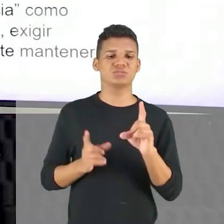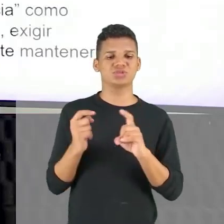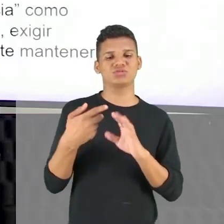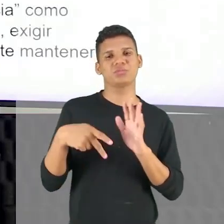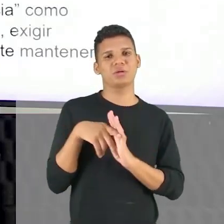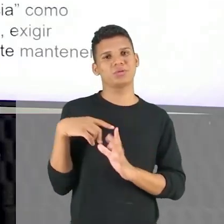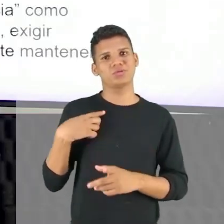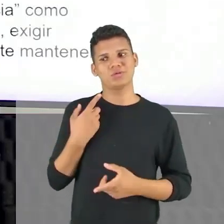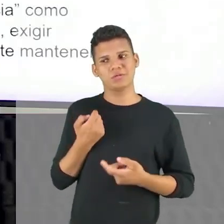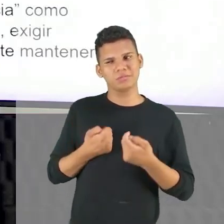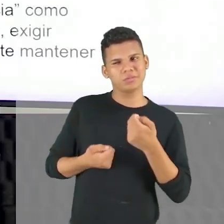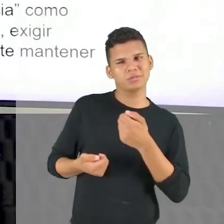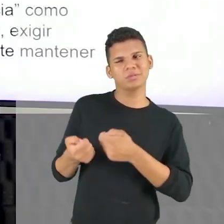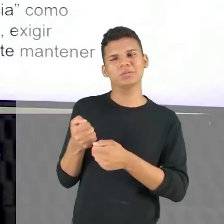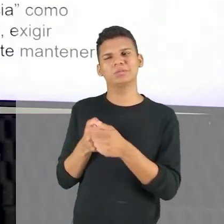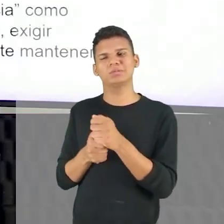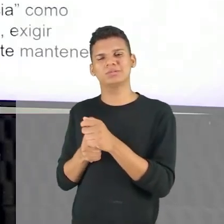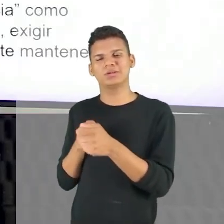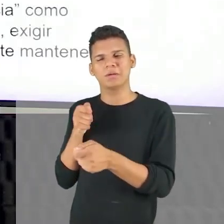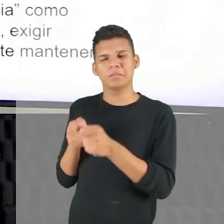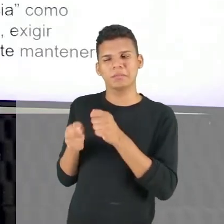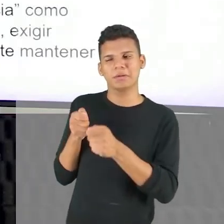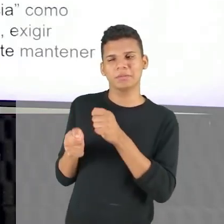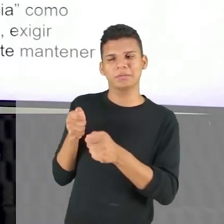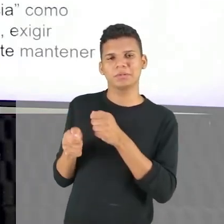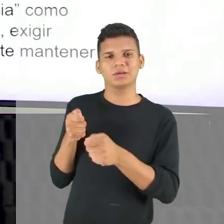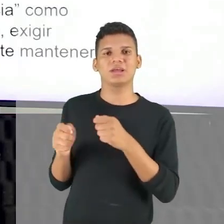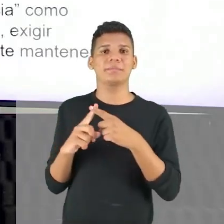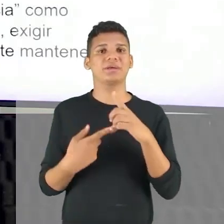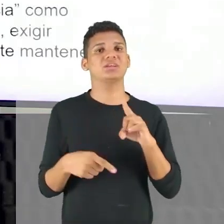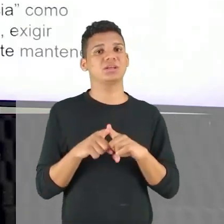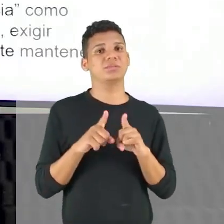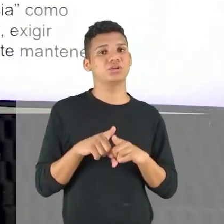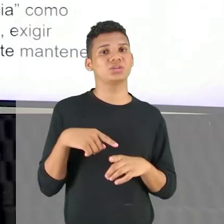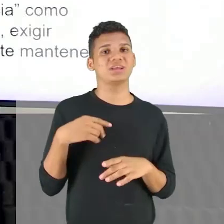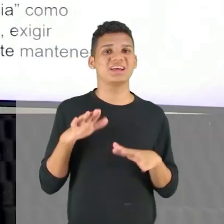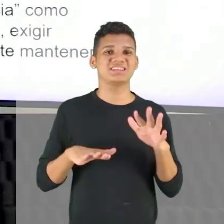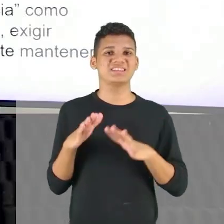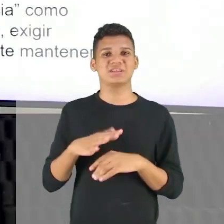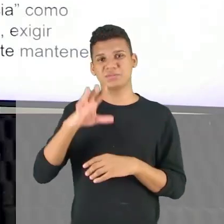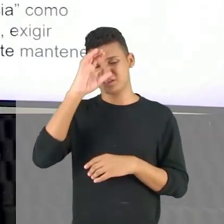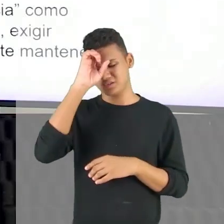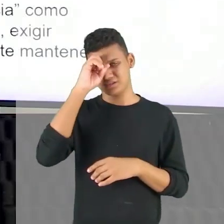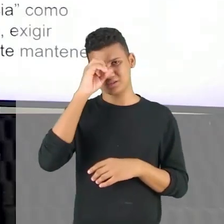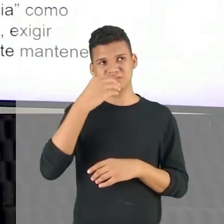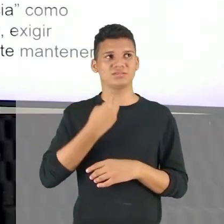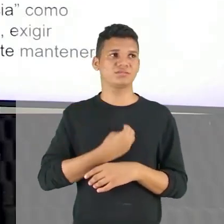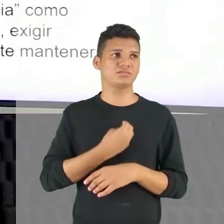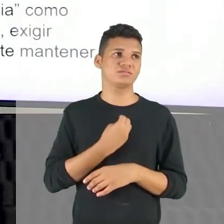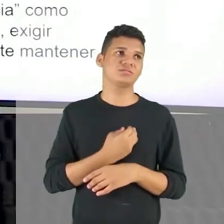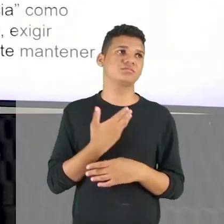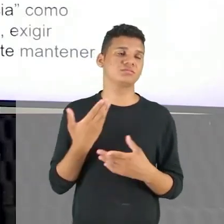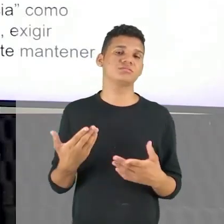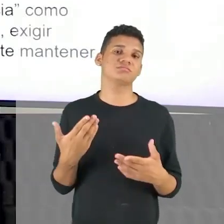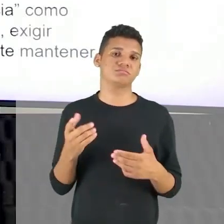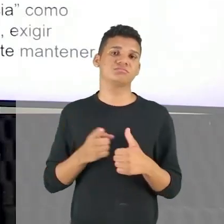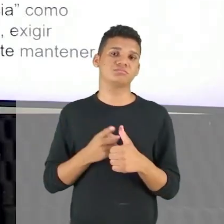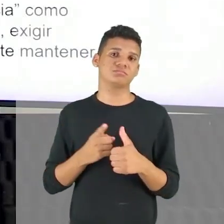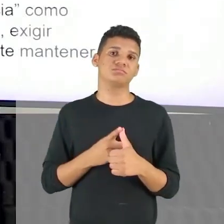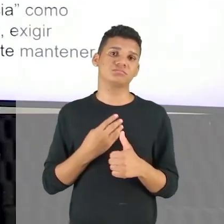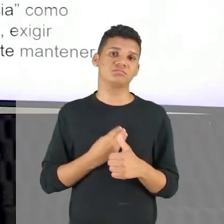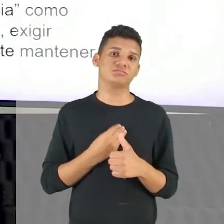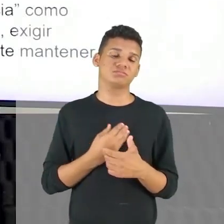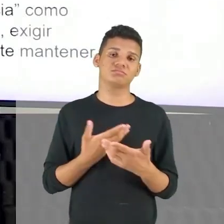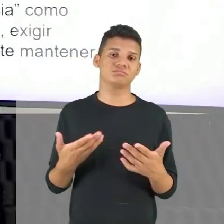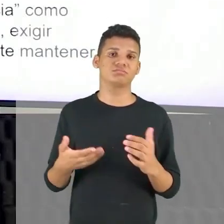manipuladores. Manipular é uma das primeiras coisas que aprendemos na vida. Que próximo ao português, manipular é uma das primeiras coisas que